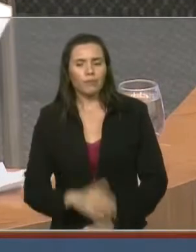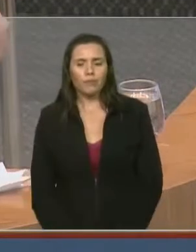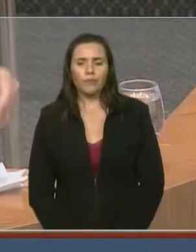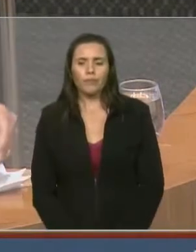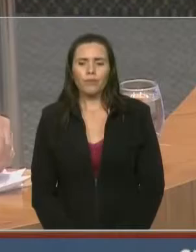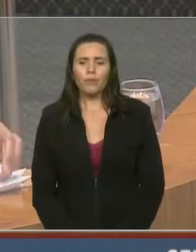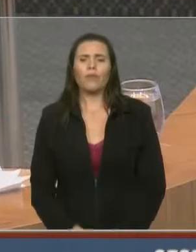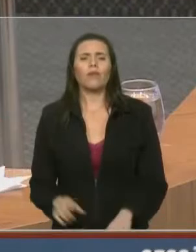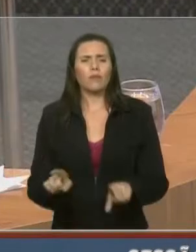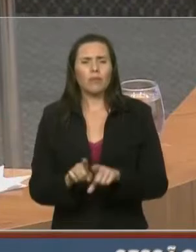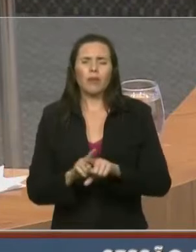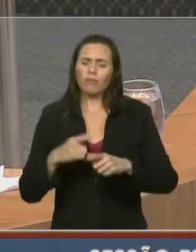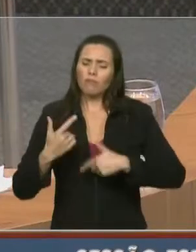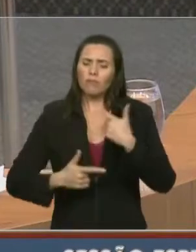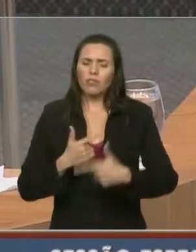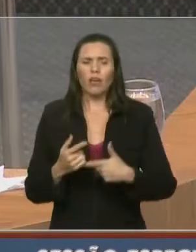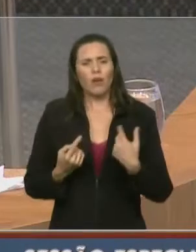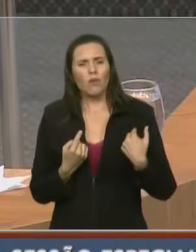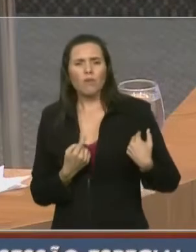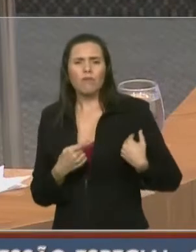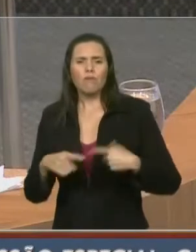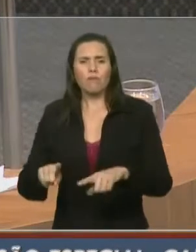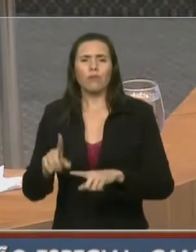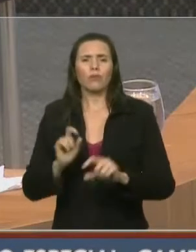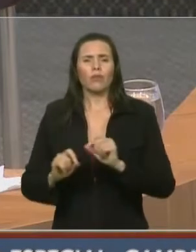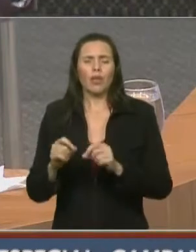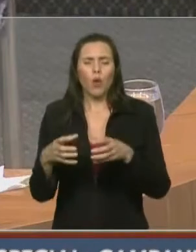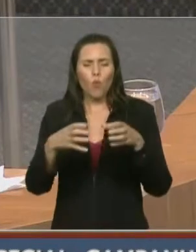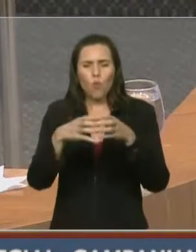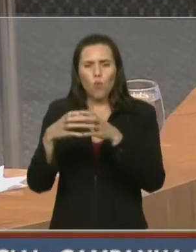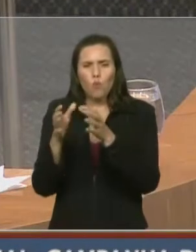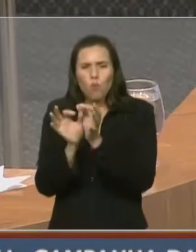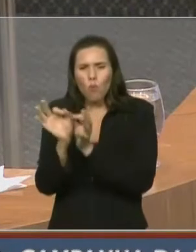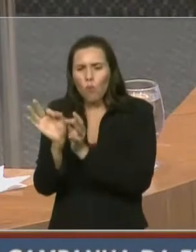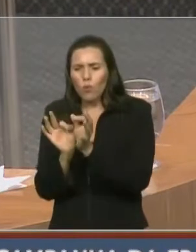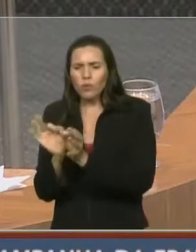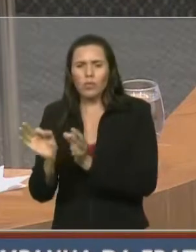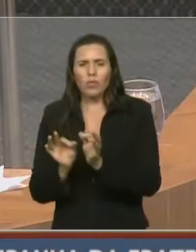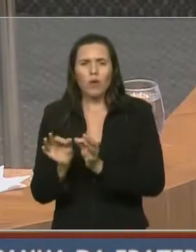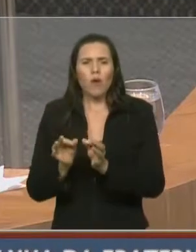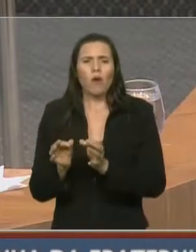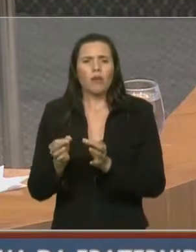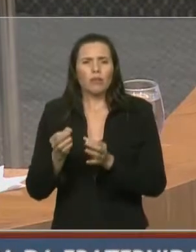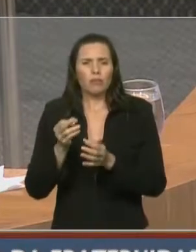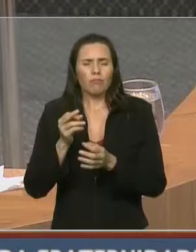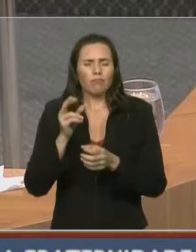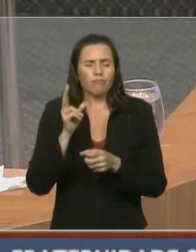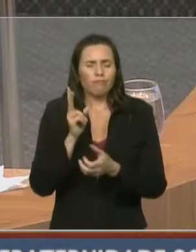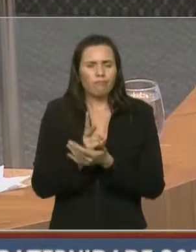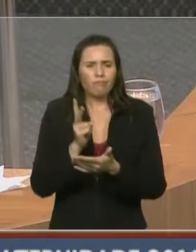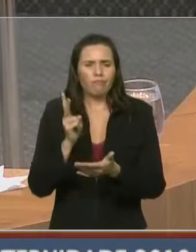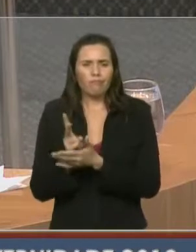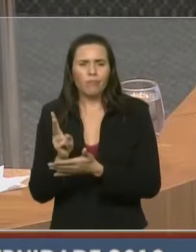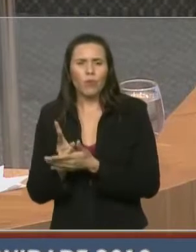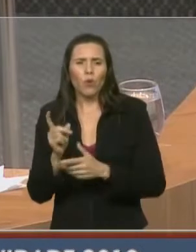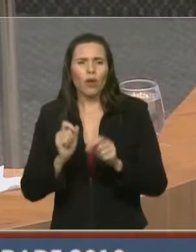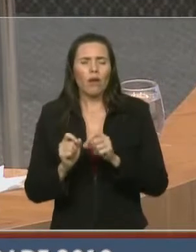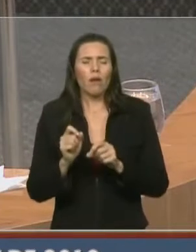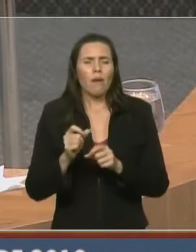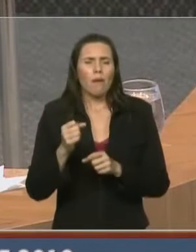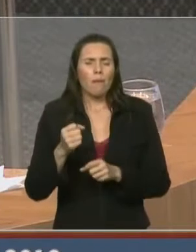contra demandas sociais, não são recentes, é bem verdade. A lógica de